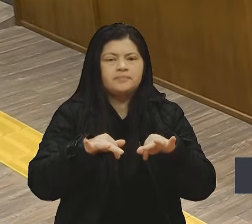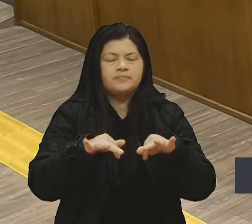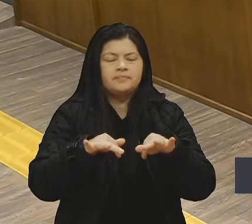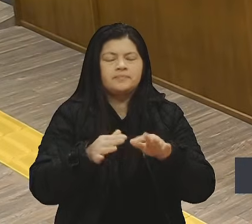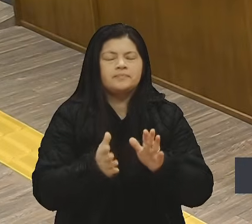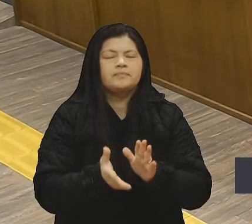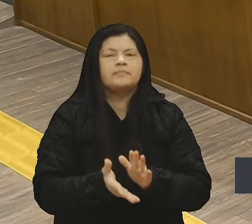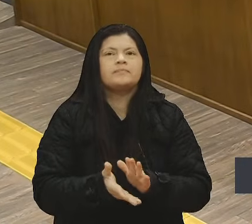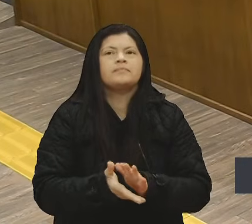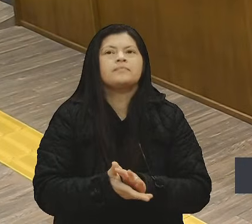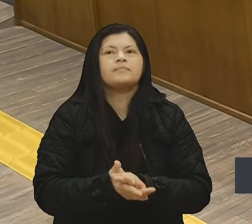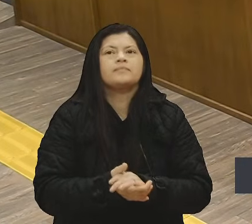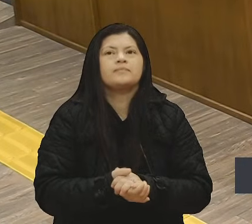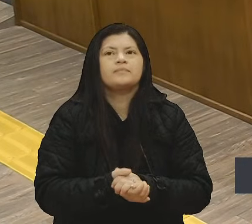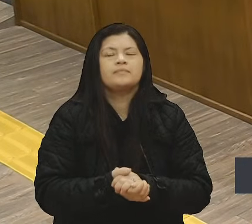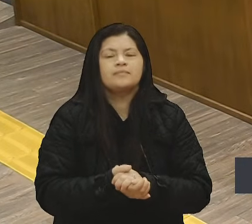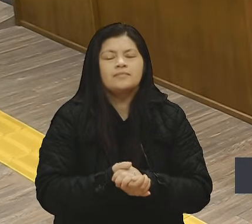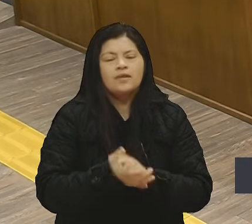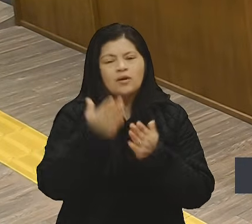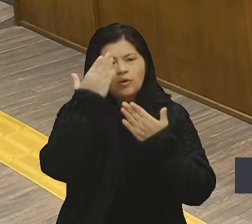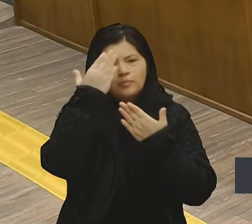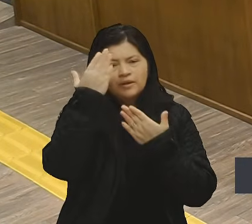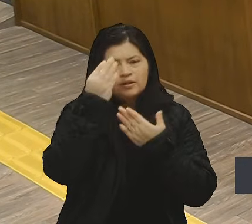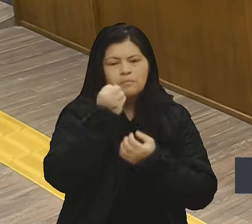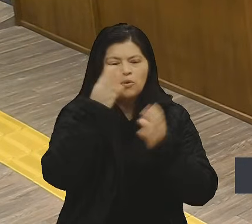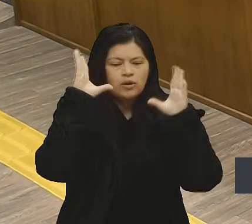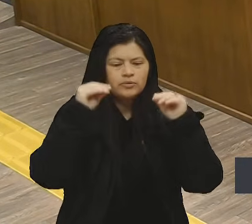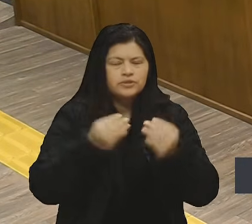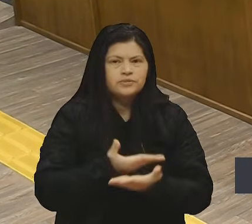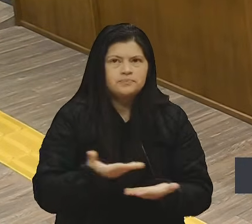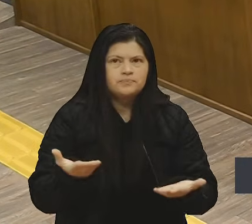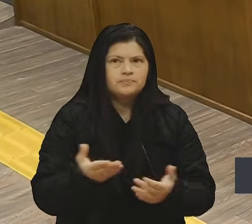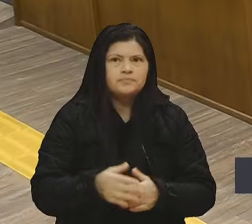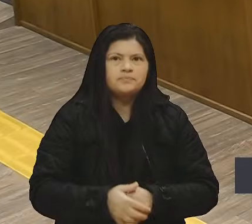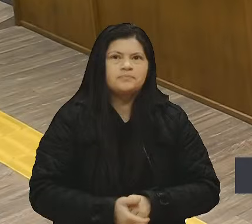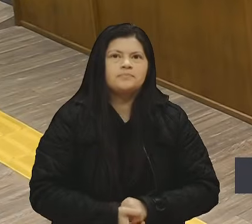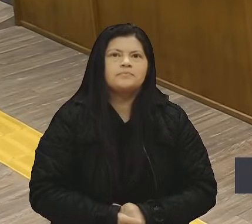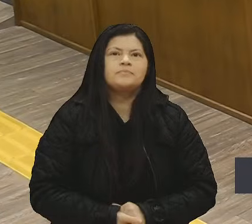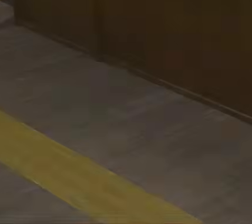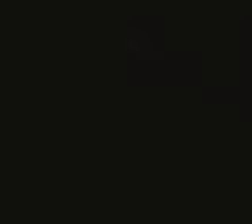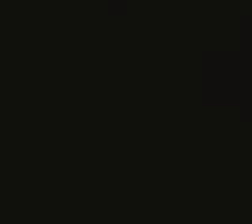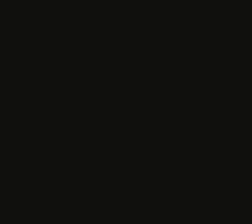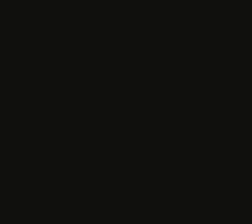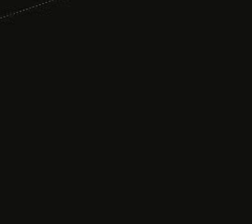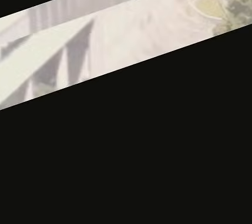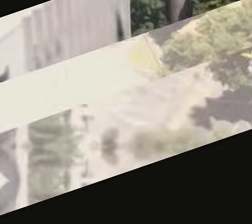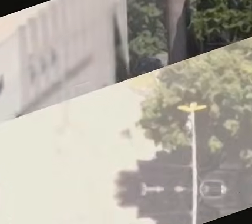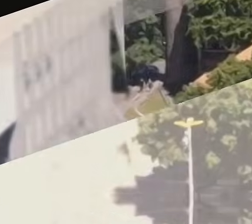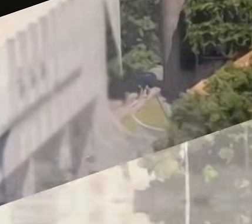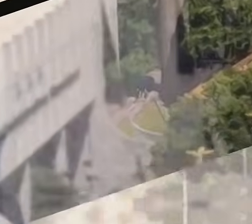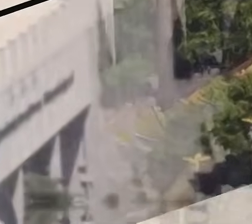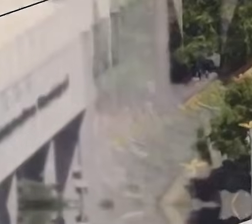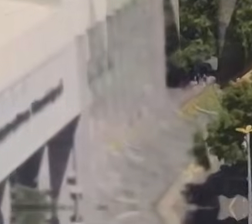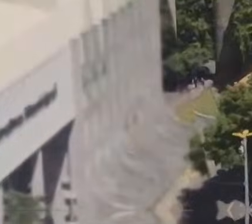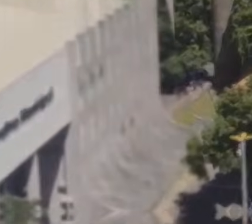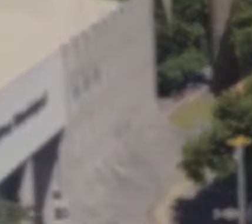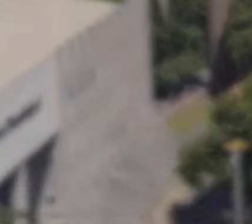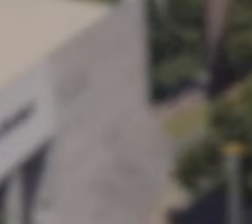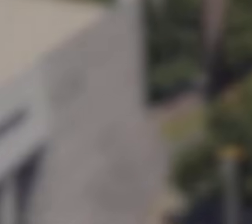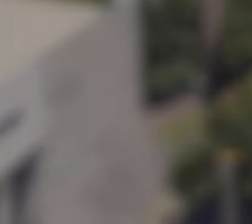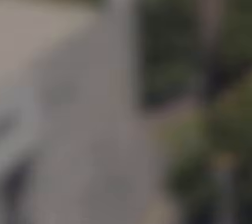nosso encontro. Muito obrigado e boa noite. Vamos fazer